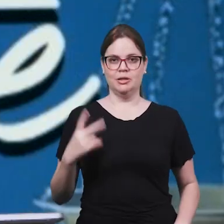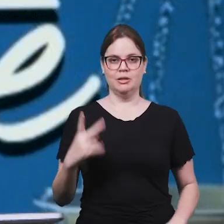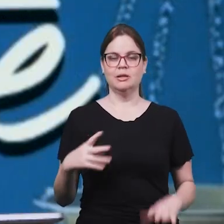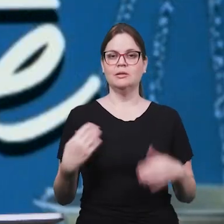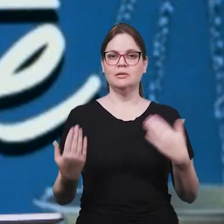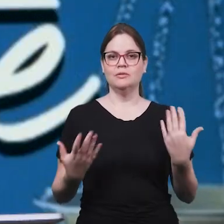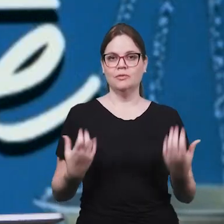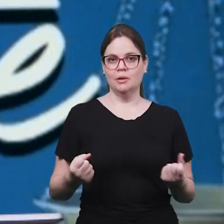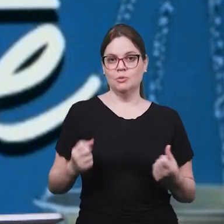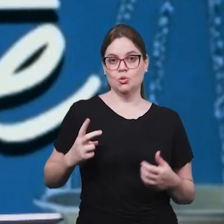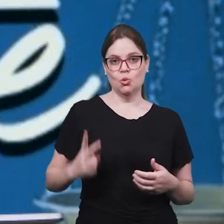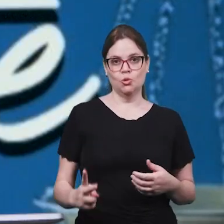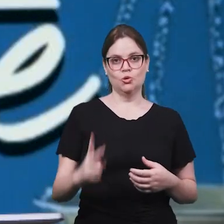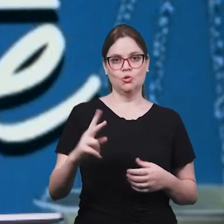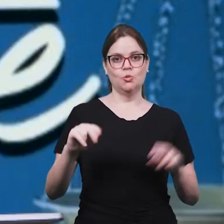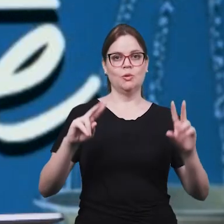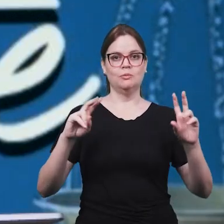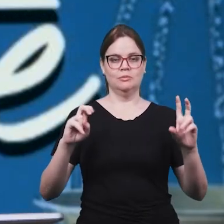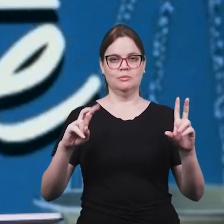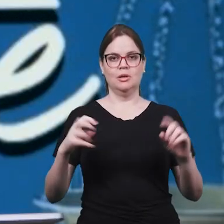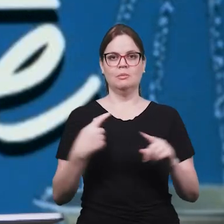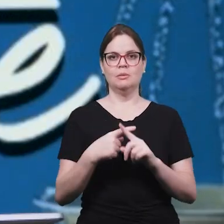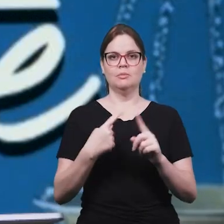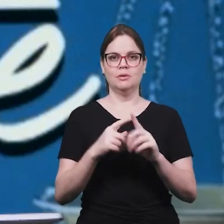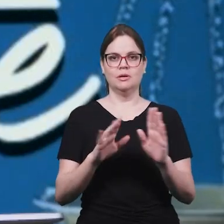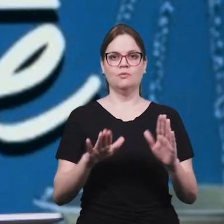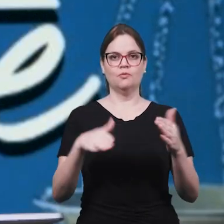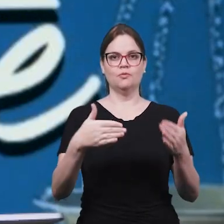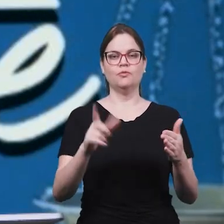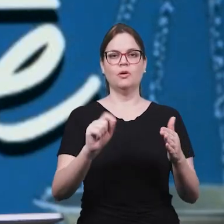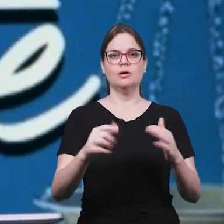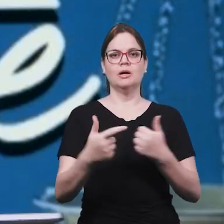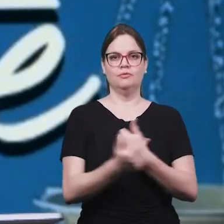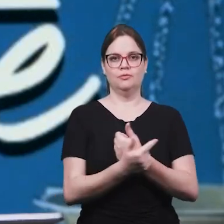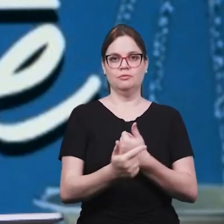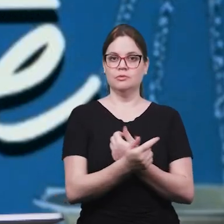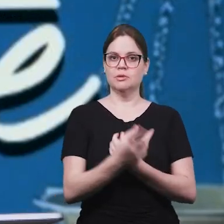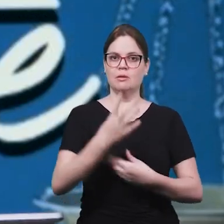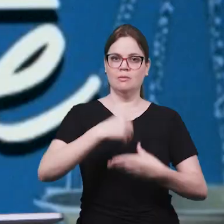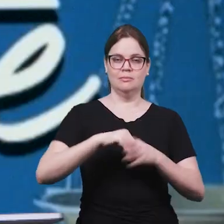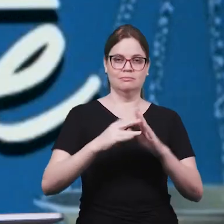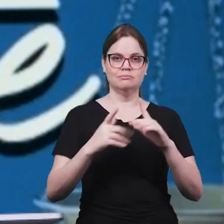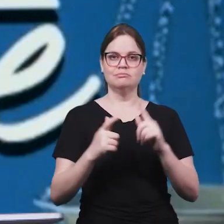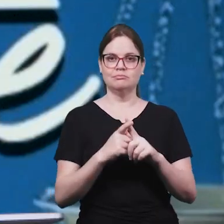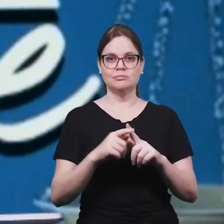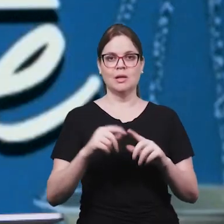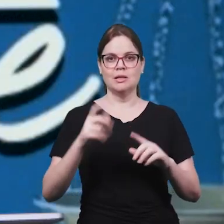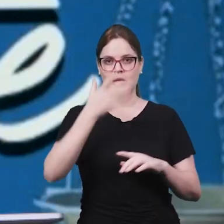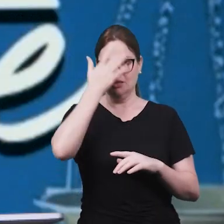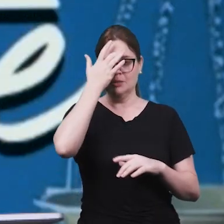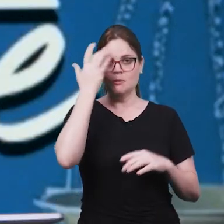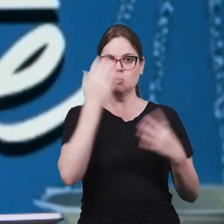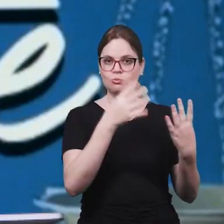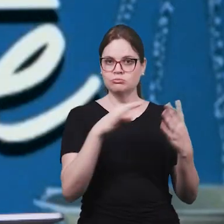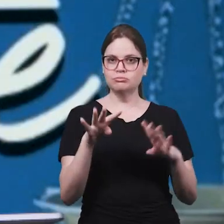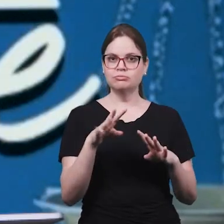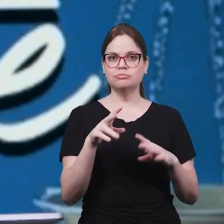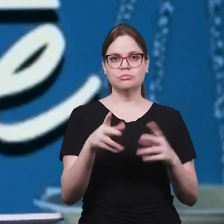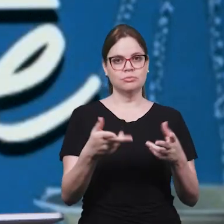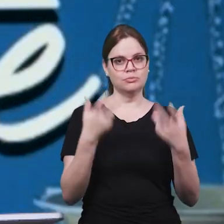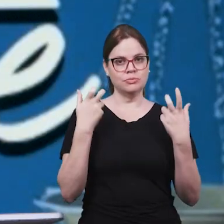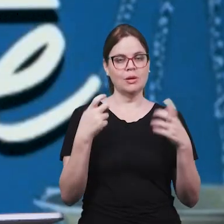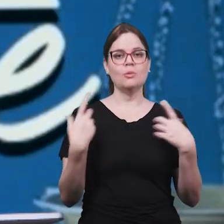a uma ética voltada a um tipo de crente na igreja que é muito observado, que é exatamente as nossas professoras